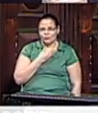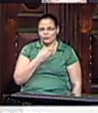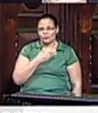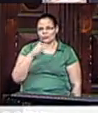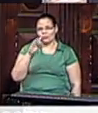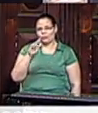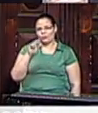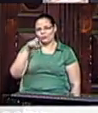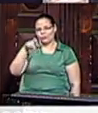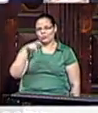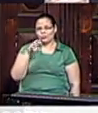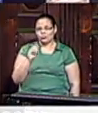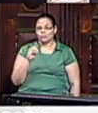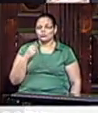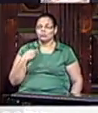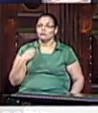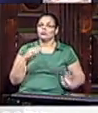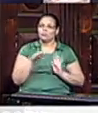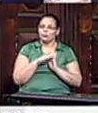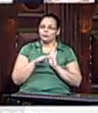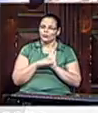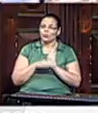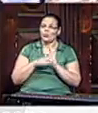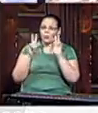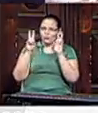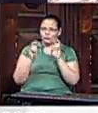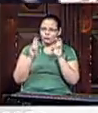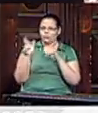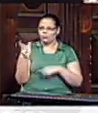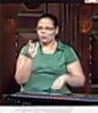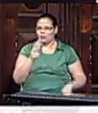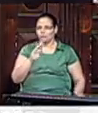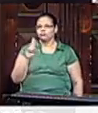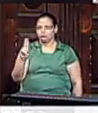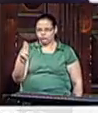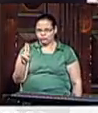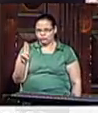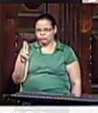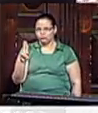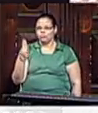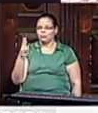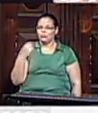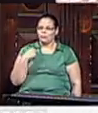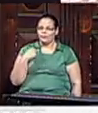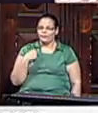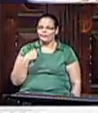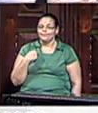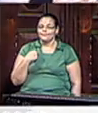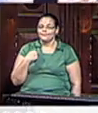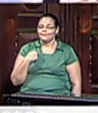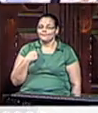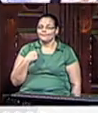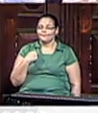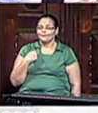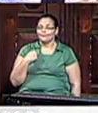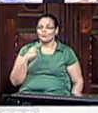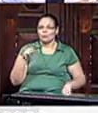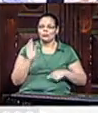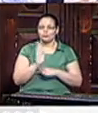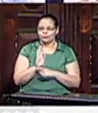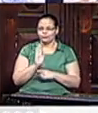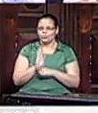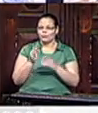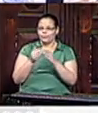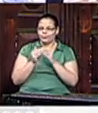pediu para que se incluísse na pauta o assunto do bilhete único. Como membro da diretoria dessa egrégia casa, eu quero apoiar esse